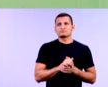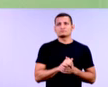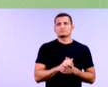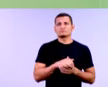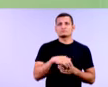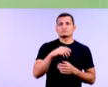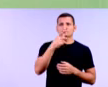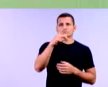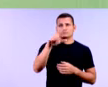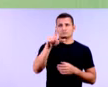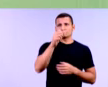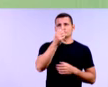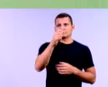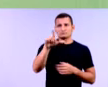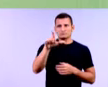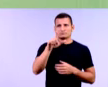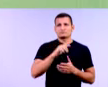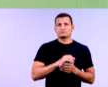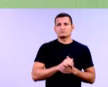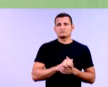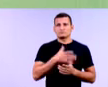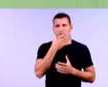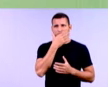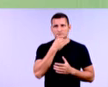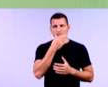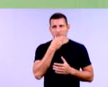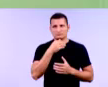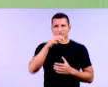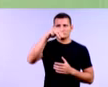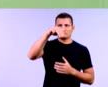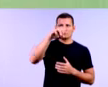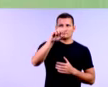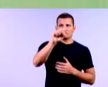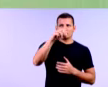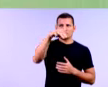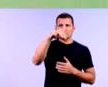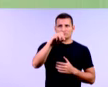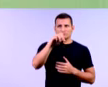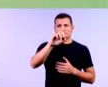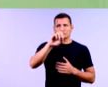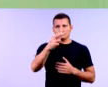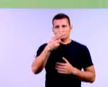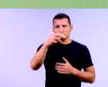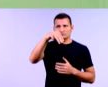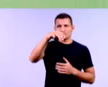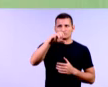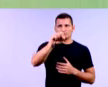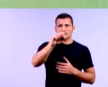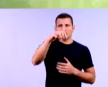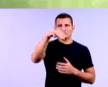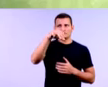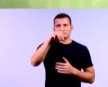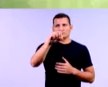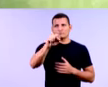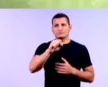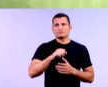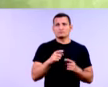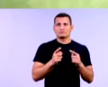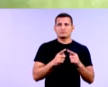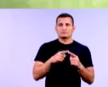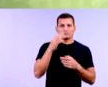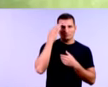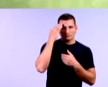singular, mesmas, mesmas. Se for no masculino, mesmo ou mesmos. É como o obrigado e